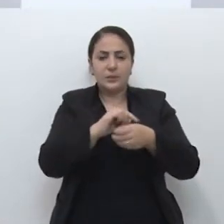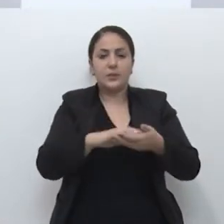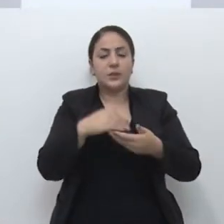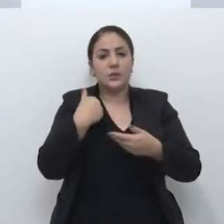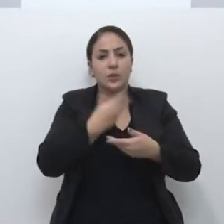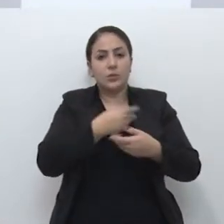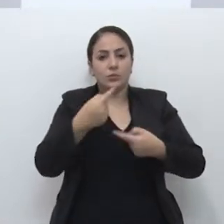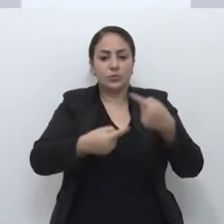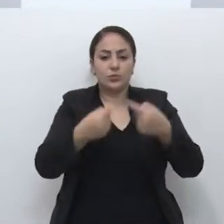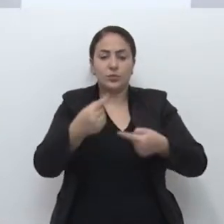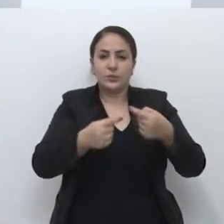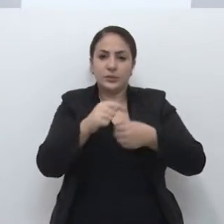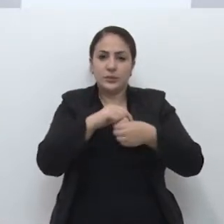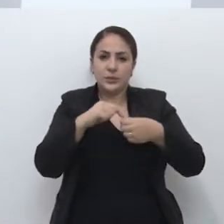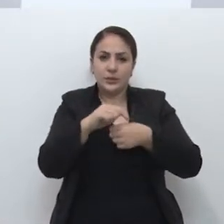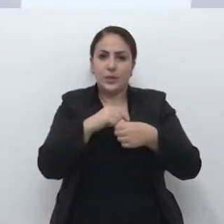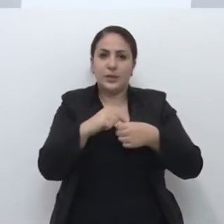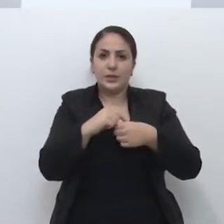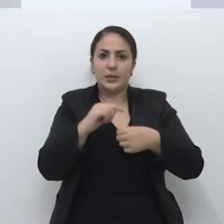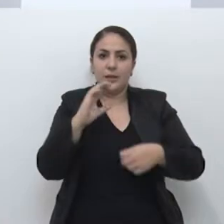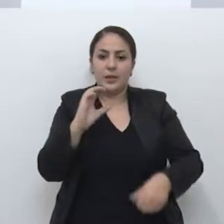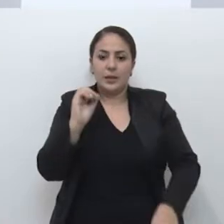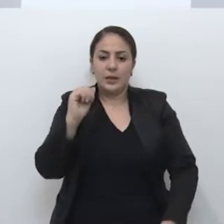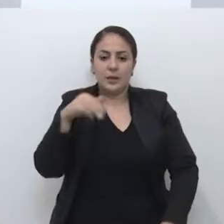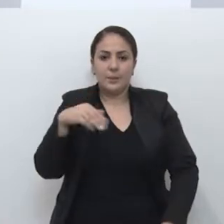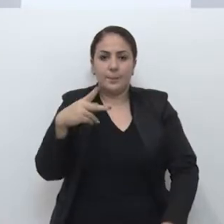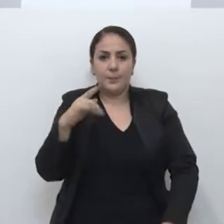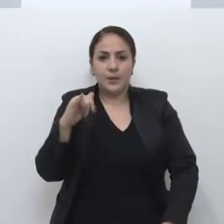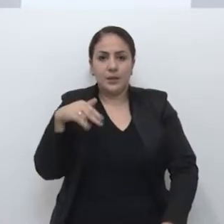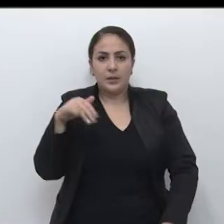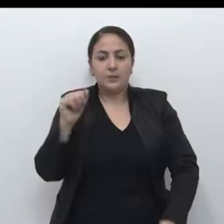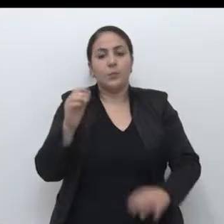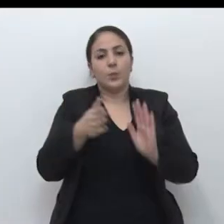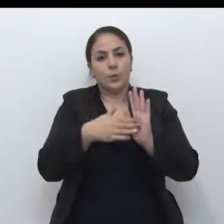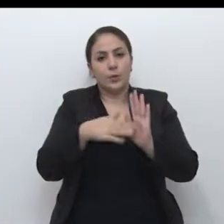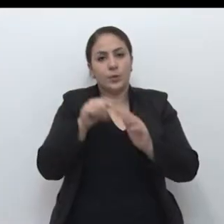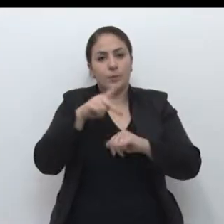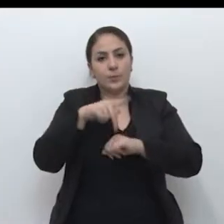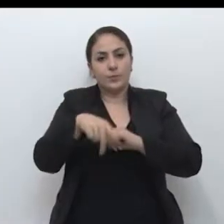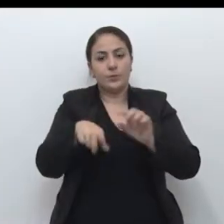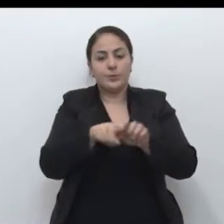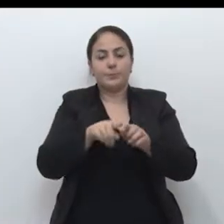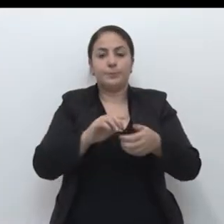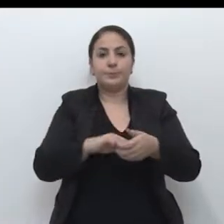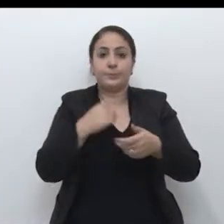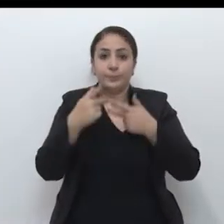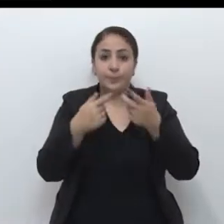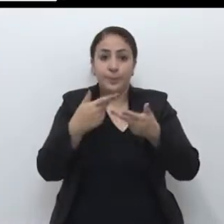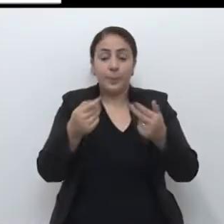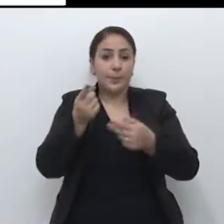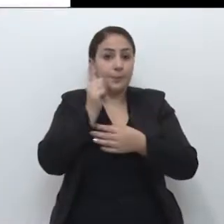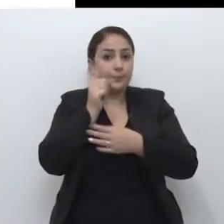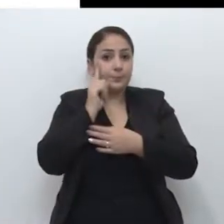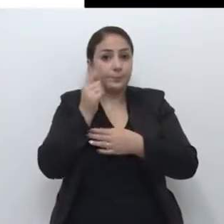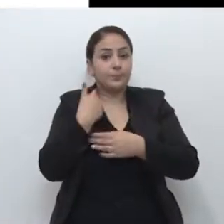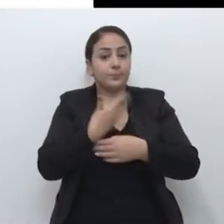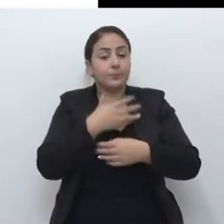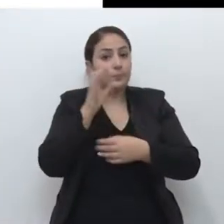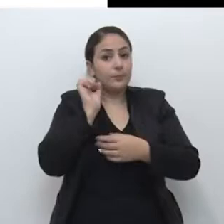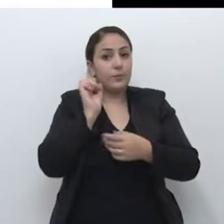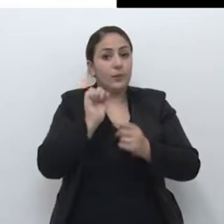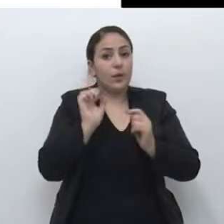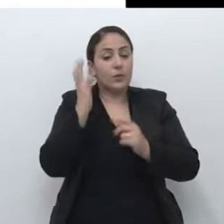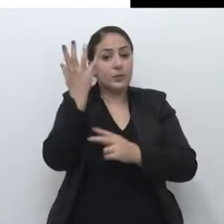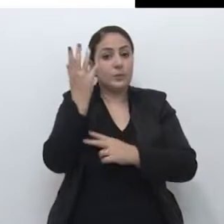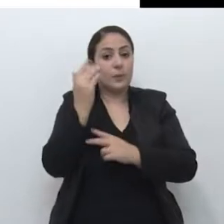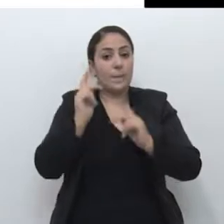que está tramitando na cidade de Campinas para que nós possamos propor aqui em Passo Fundo. Falando nisso, todos os dias ouvimos casos de